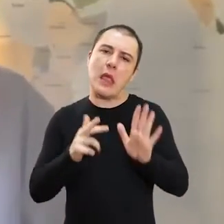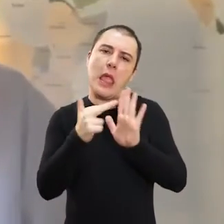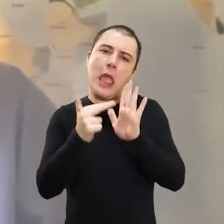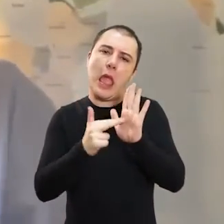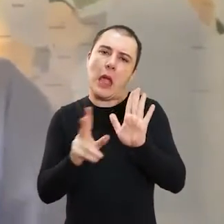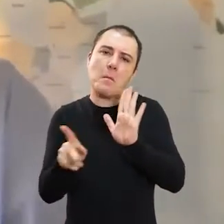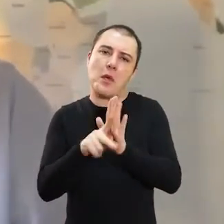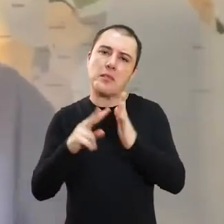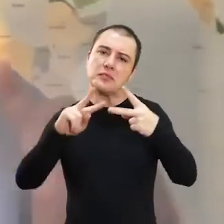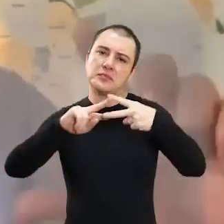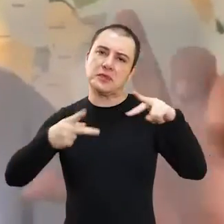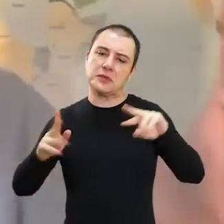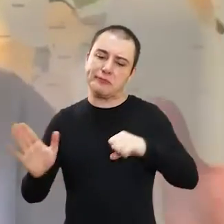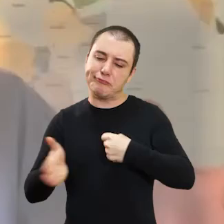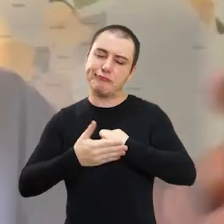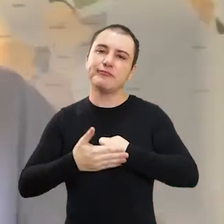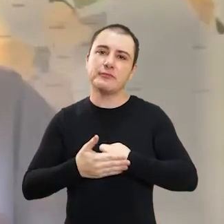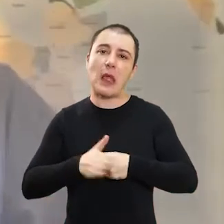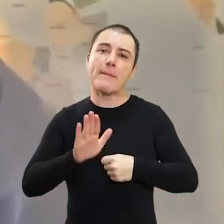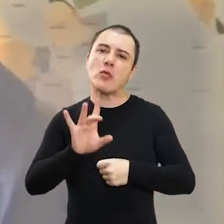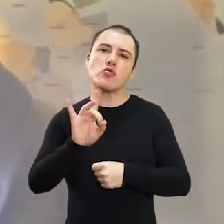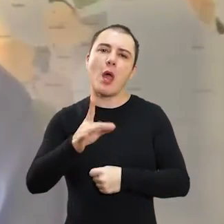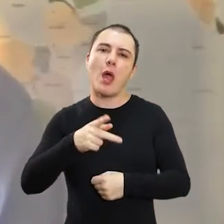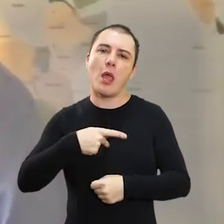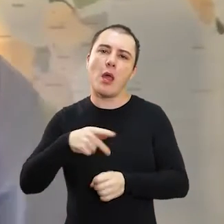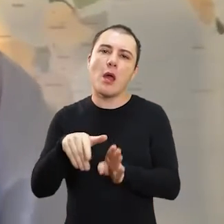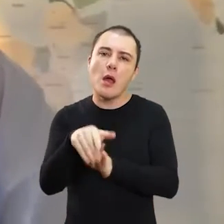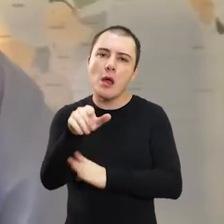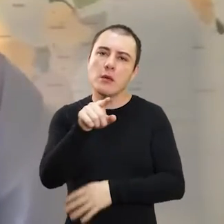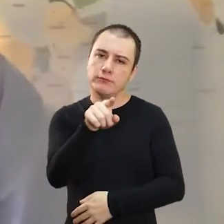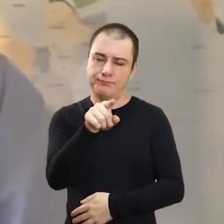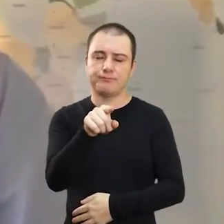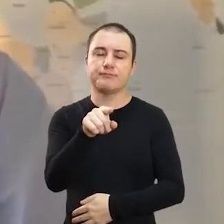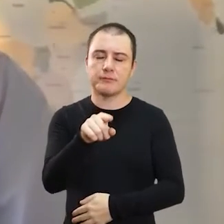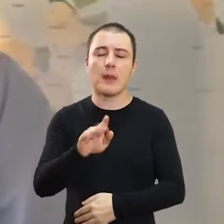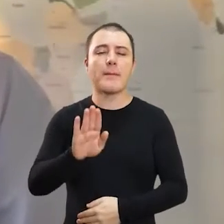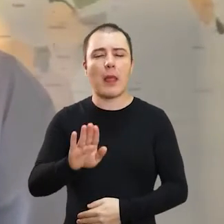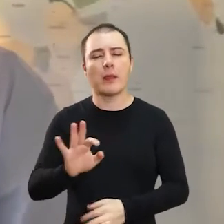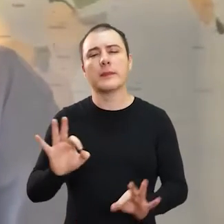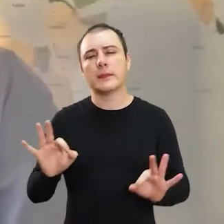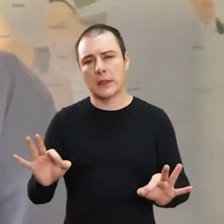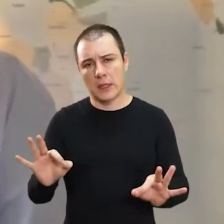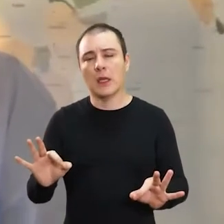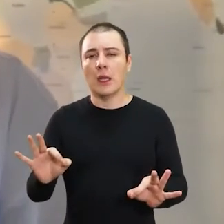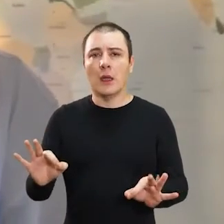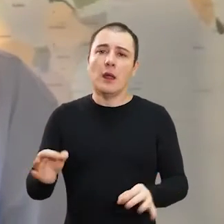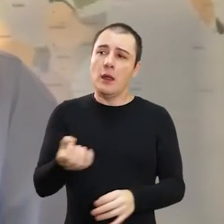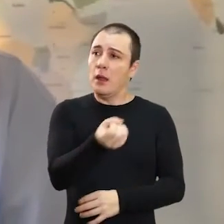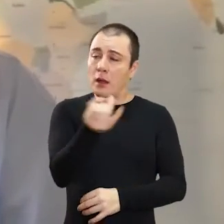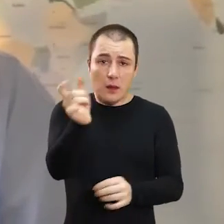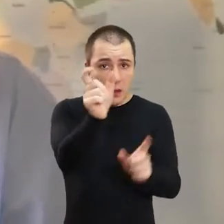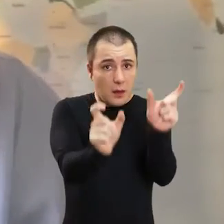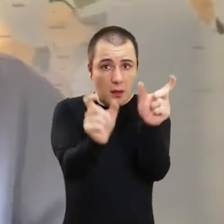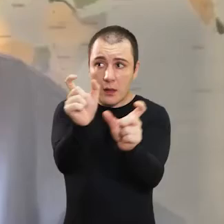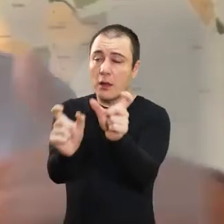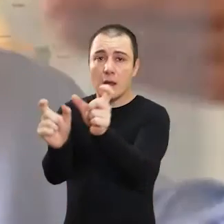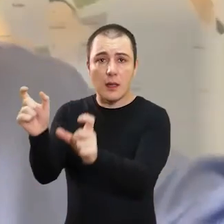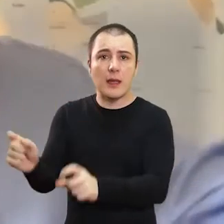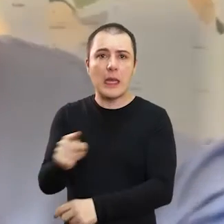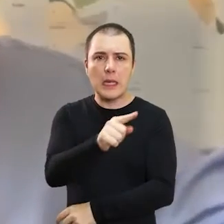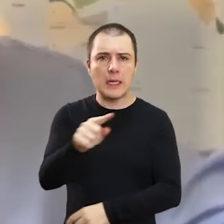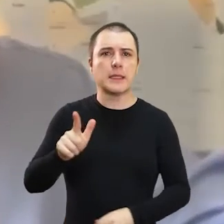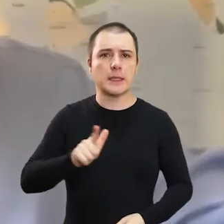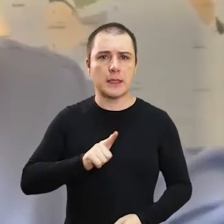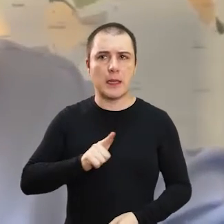mas isso vale como um alerta, como um fator de risco, e logicamente, aquelas pessoas